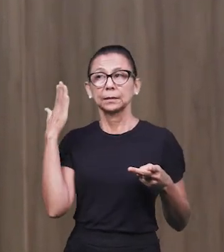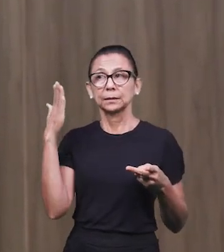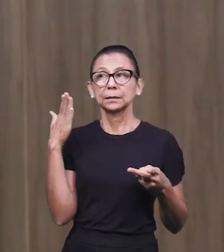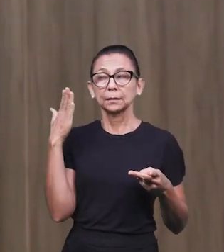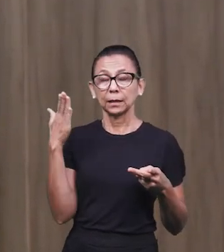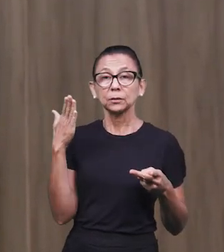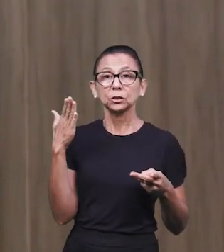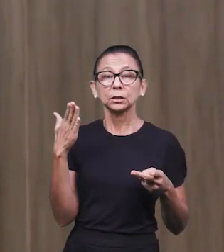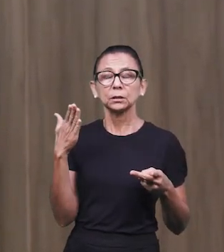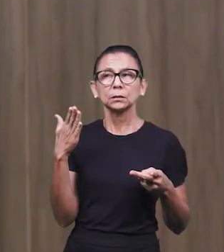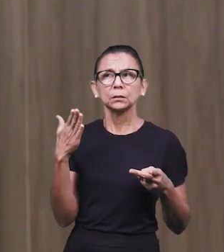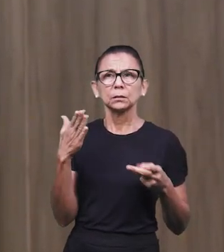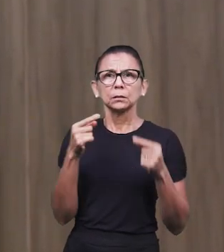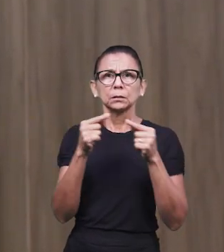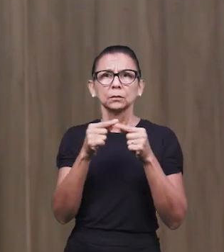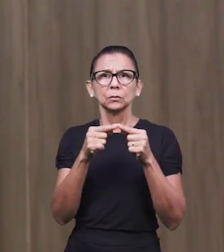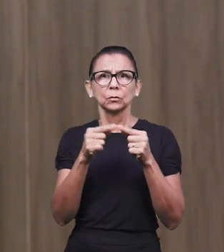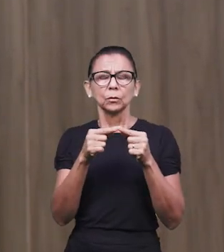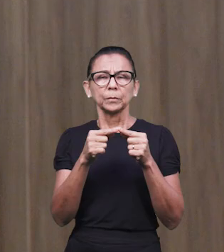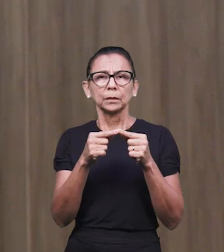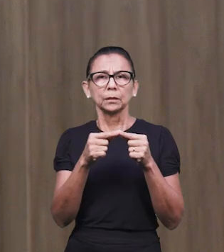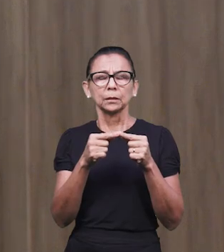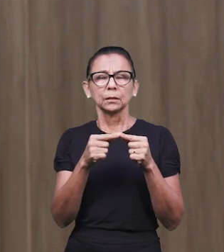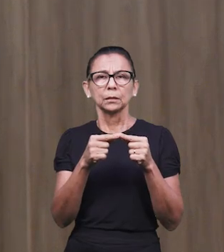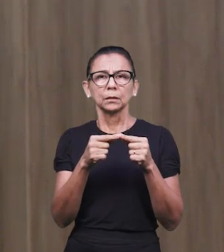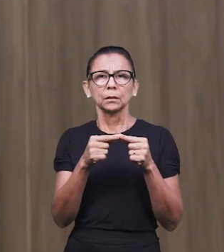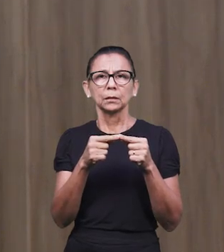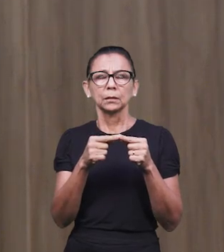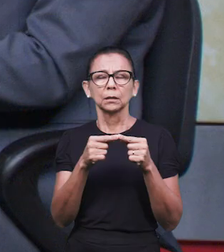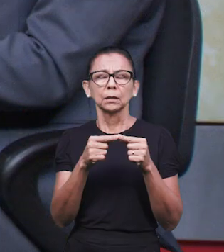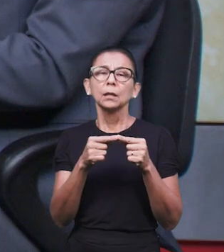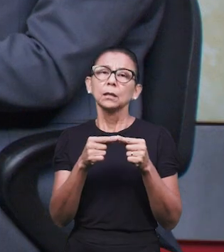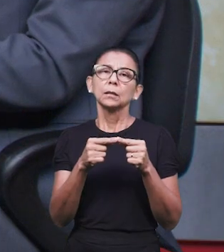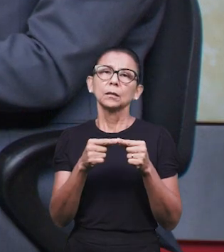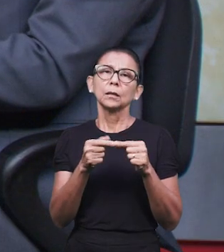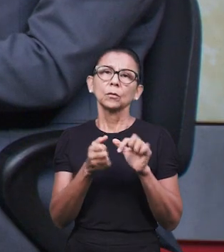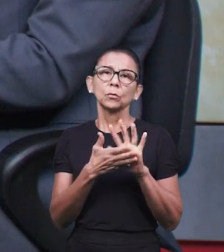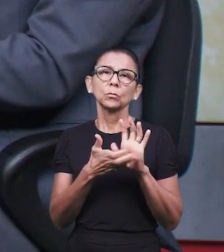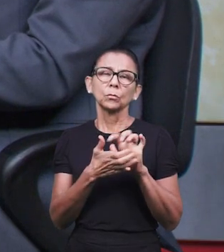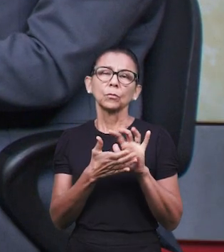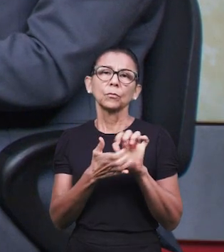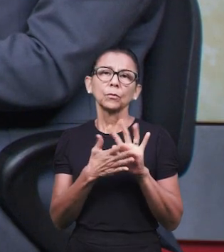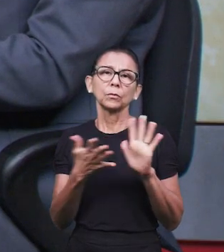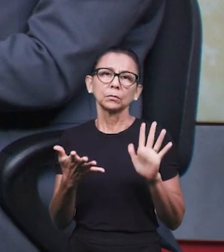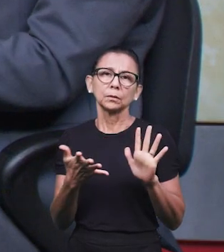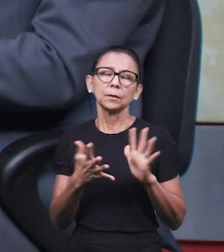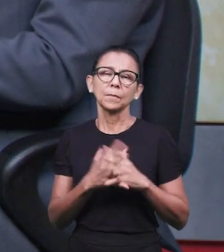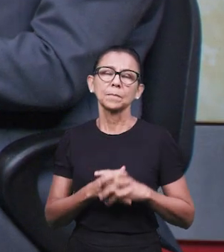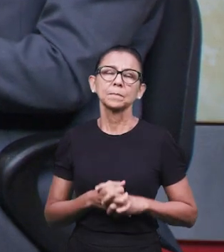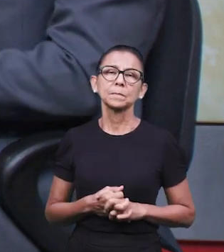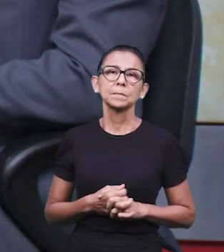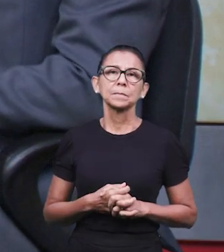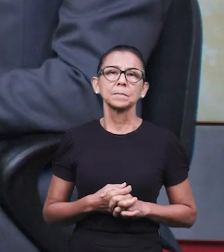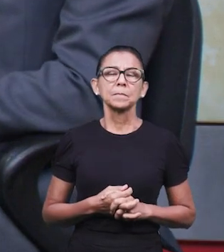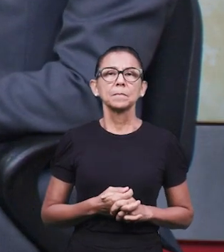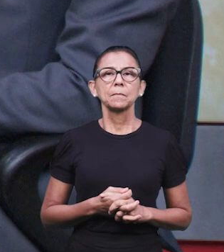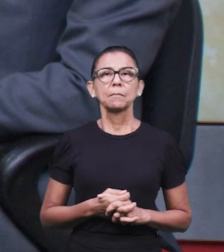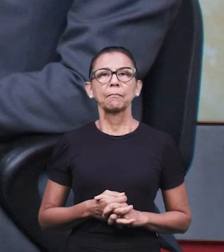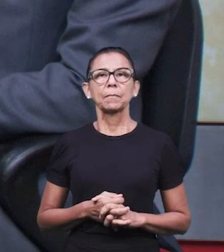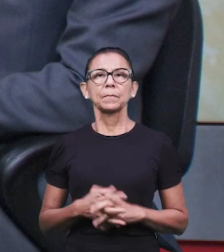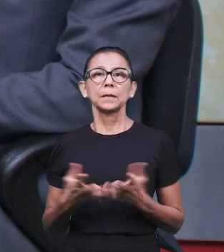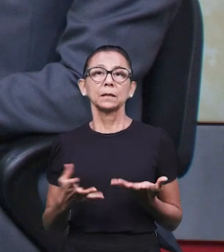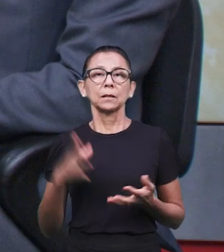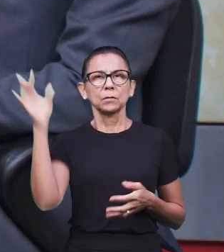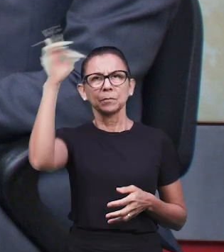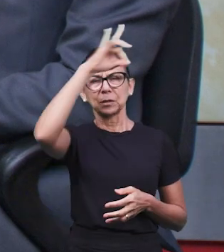os hinos. E a mensagem... Quer dizer, isso é uma coxa de retalhos. É difícil você entender que o Espírito Santo dirigiu tudo isso, porque